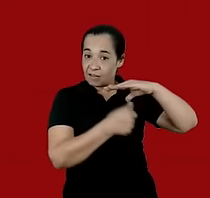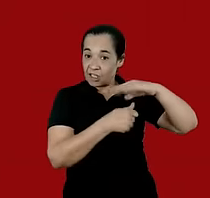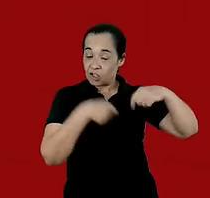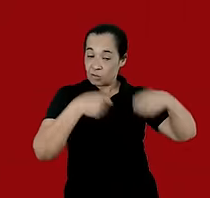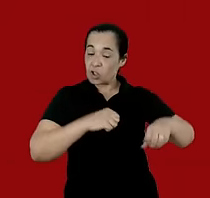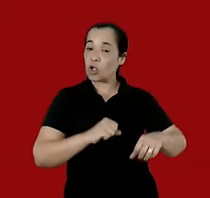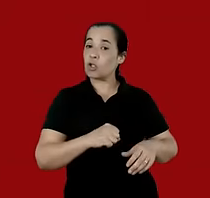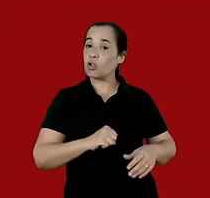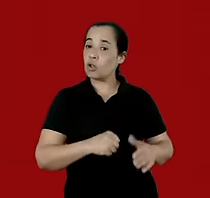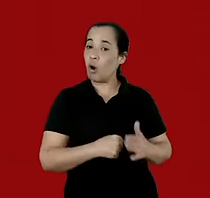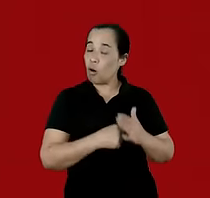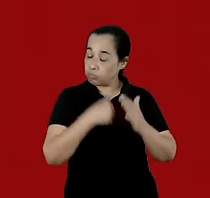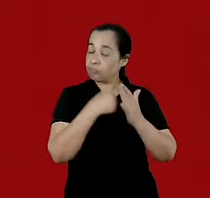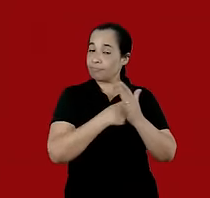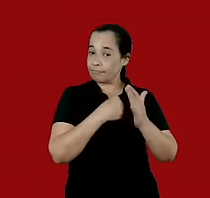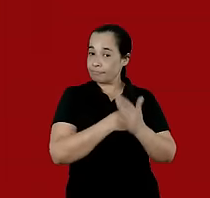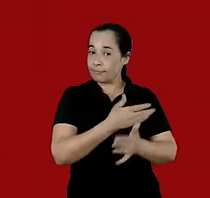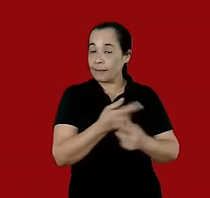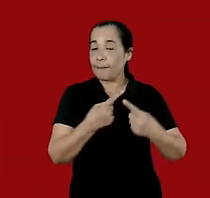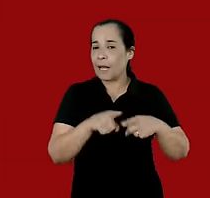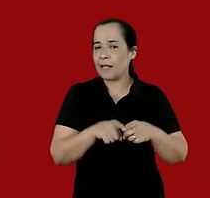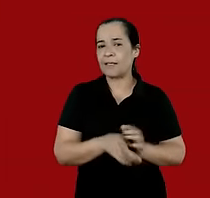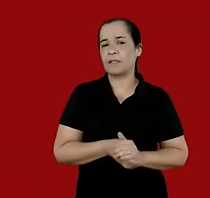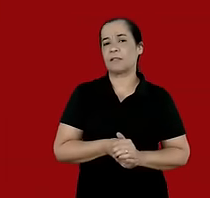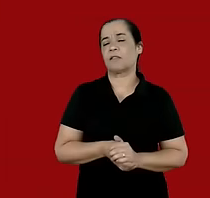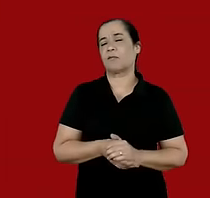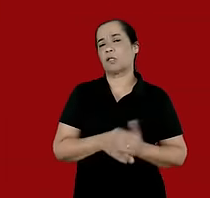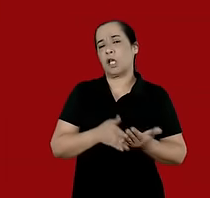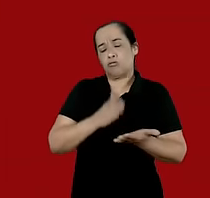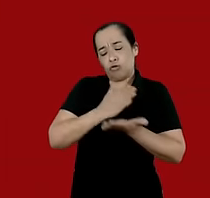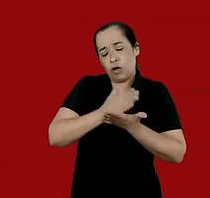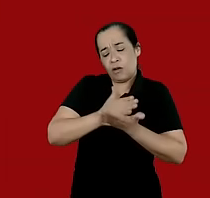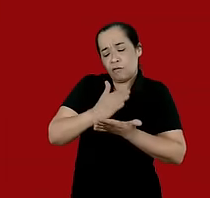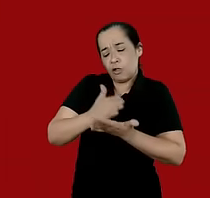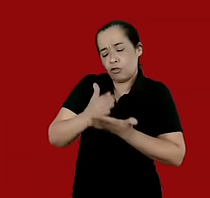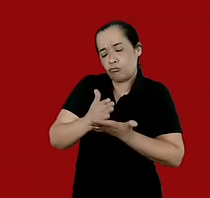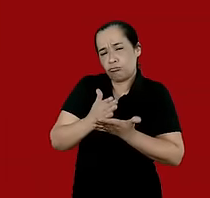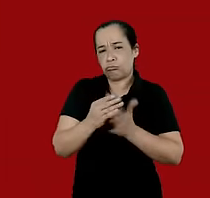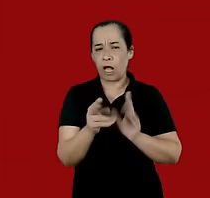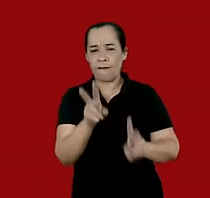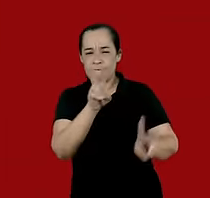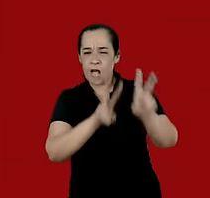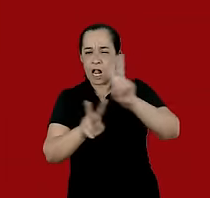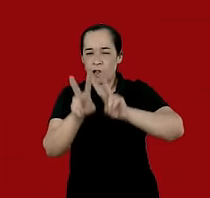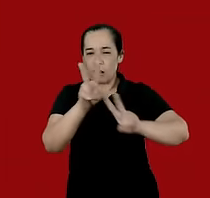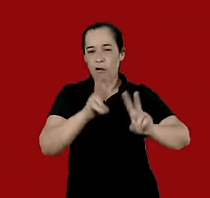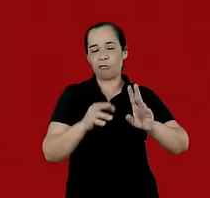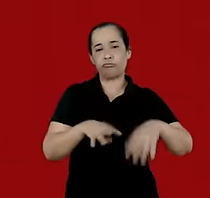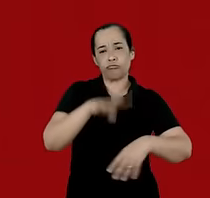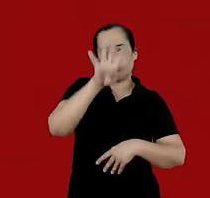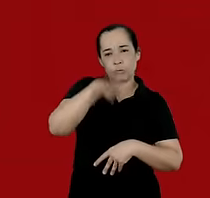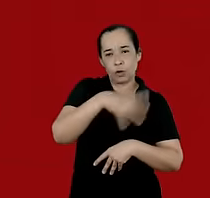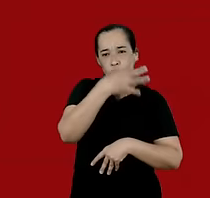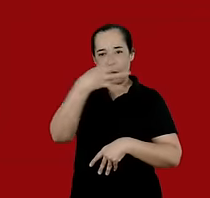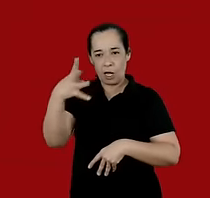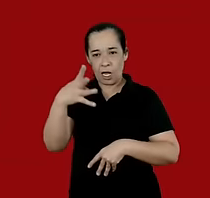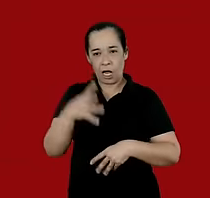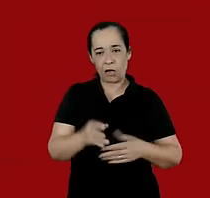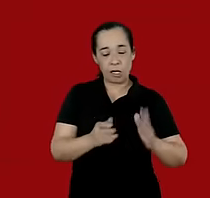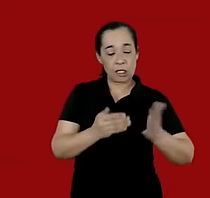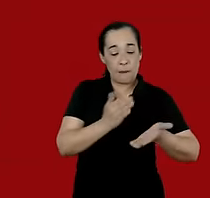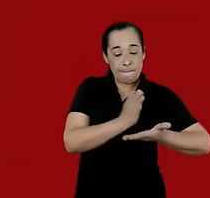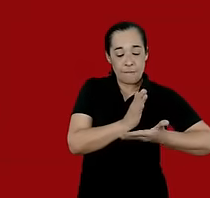coisa que é importante ao decompor esse gráfico a gente vê que quando a gente consegue dizer que da metade paraa frente tá a maior parte do